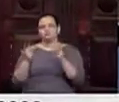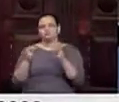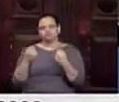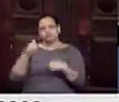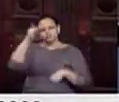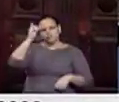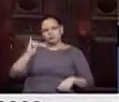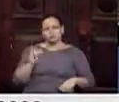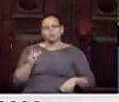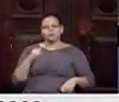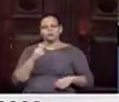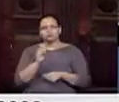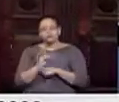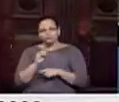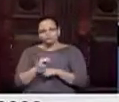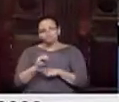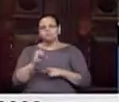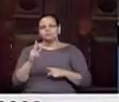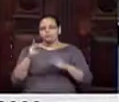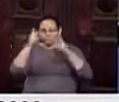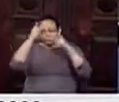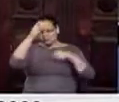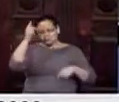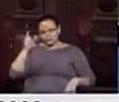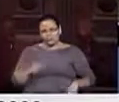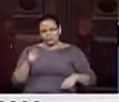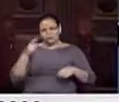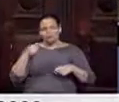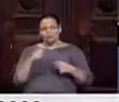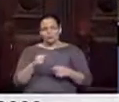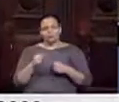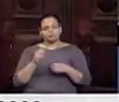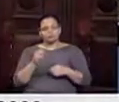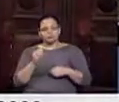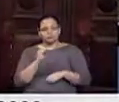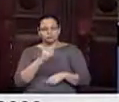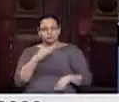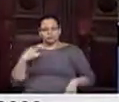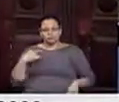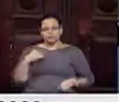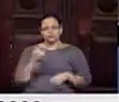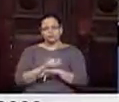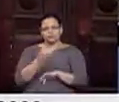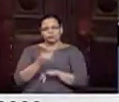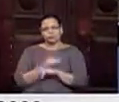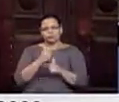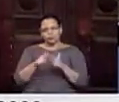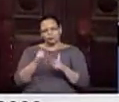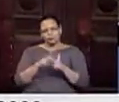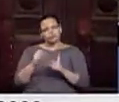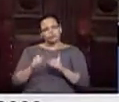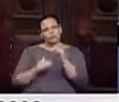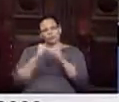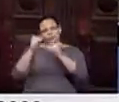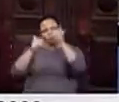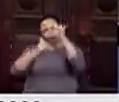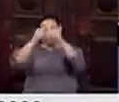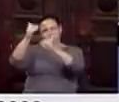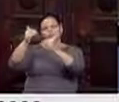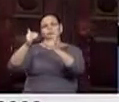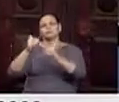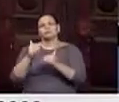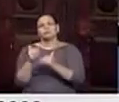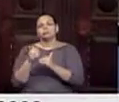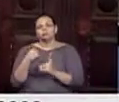humanista efetivo da saúde e que enfrente esse problema e vamos avançar no que for possível se for divergente